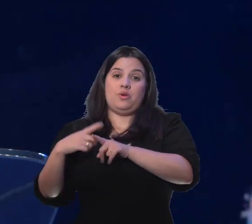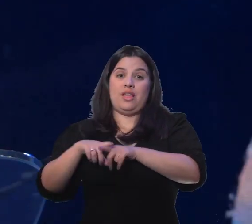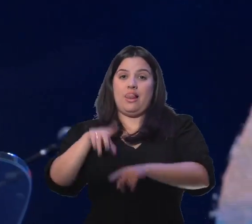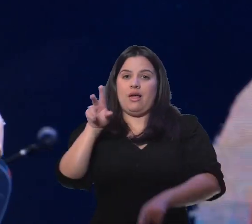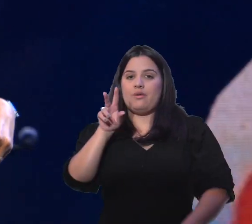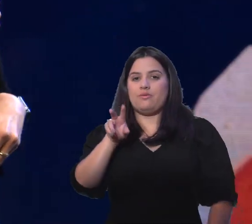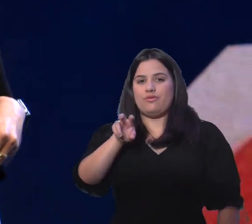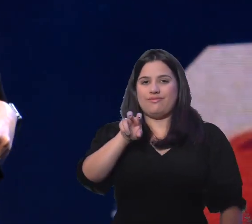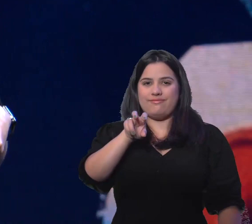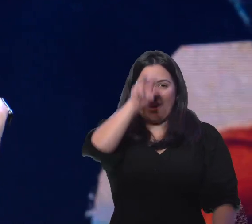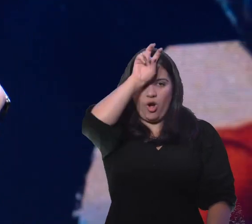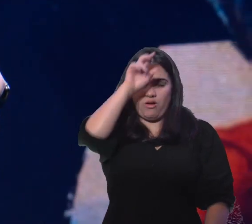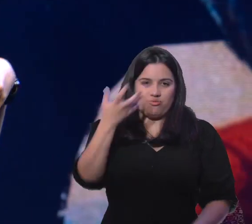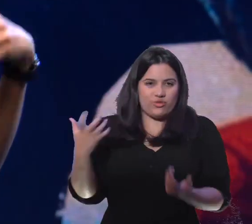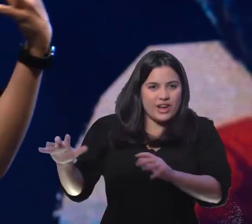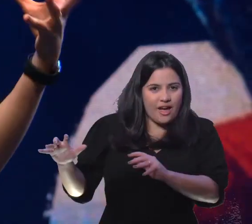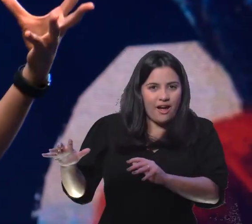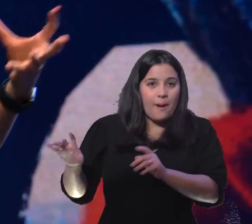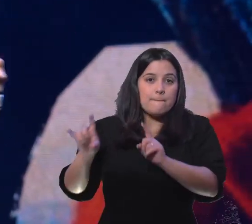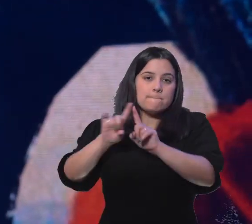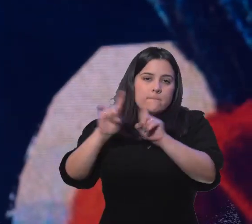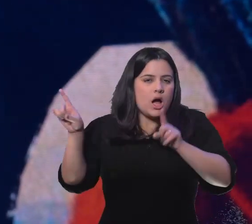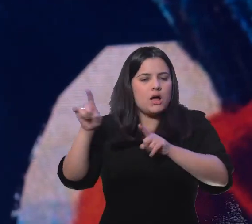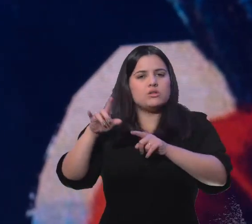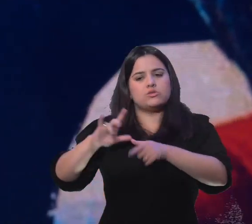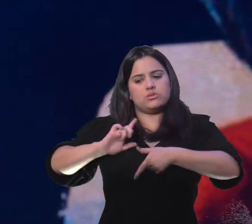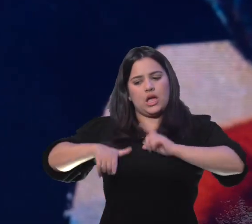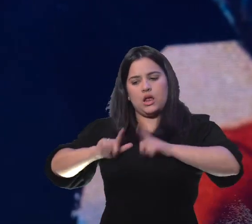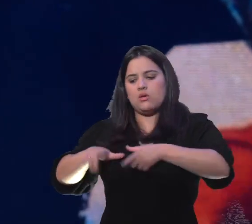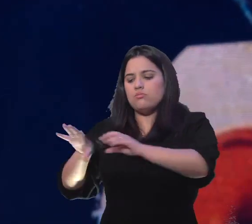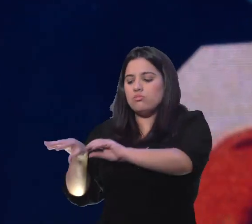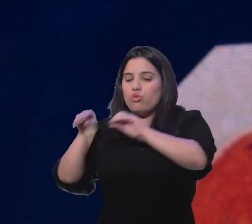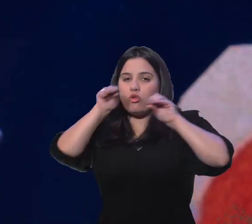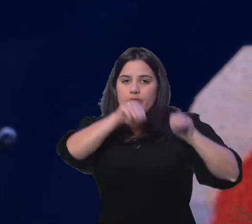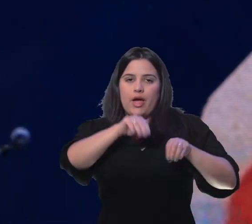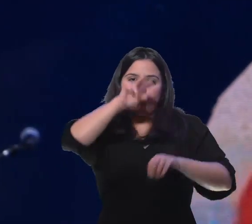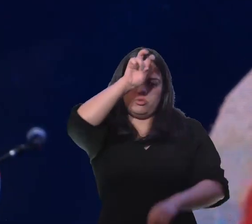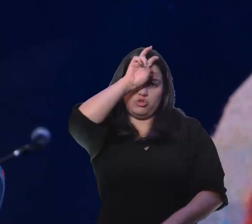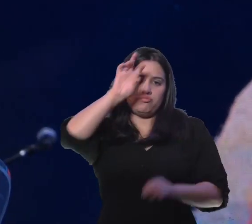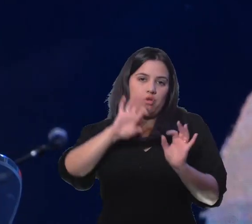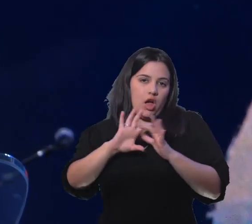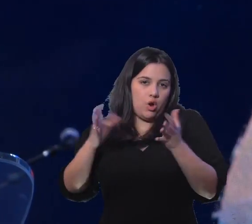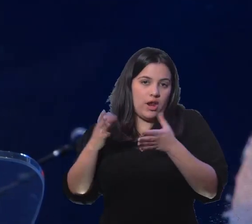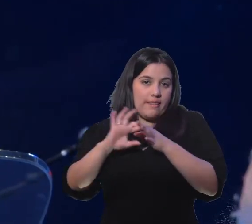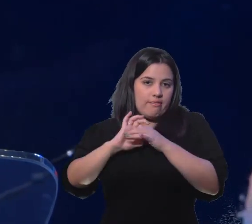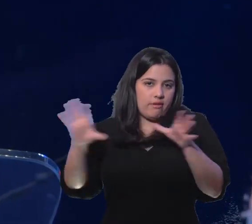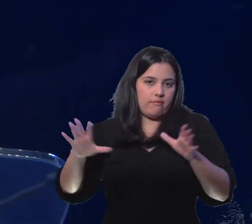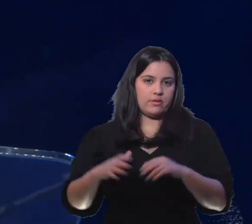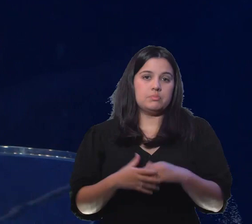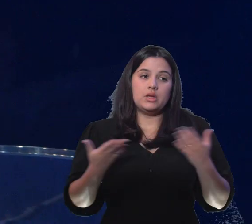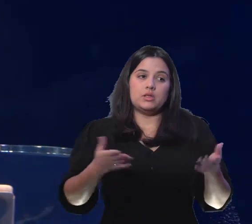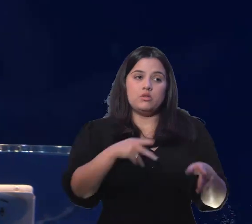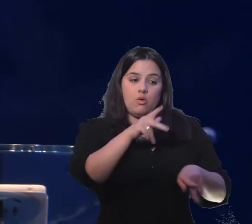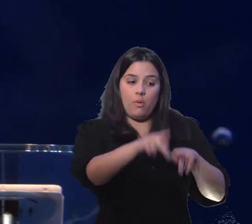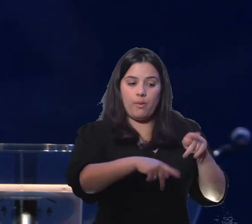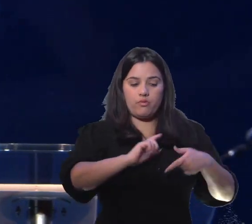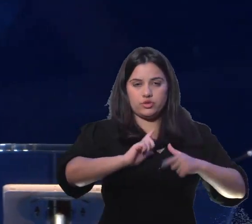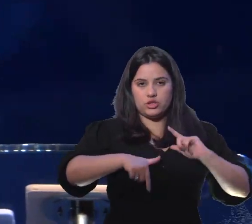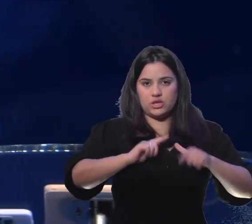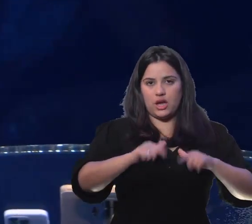eles saírem. Então, o povo presenciou muitas coisas sobrenaturais que Deus fez na vida deles